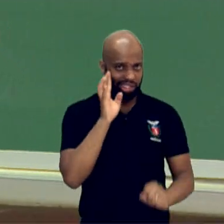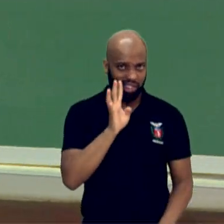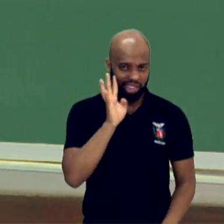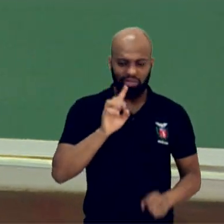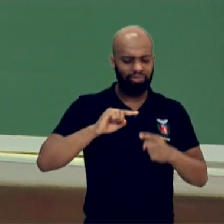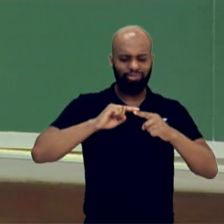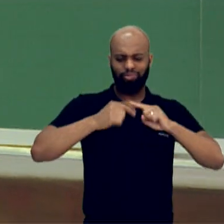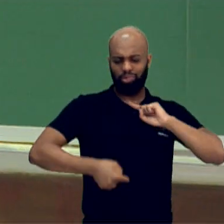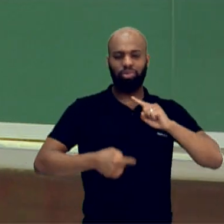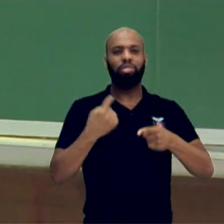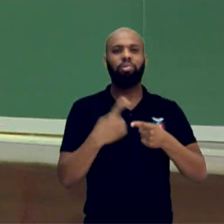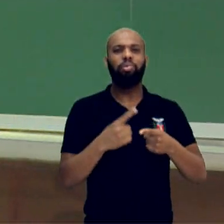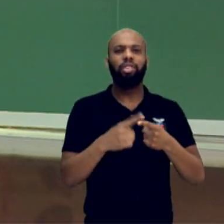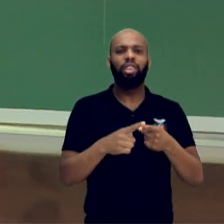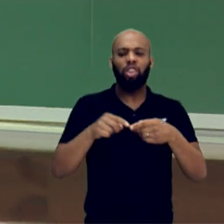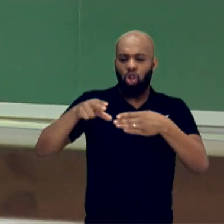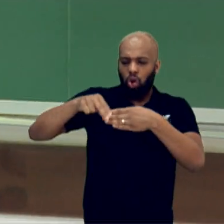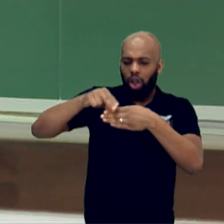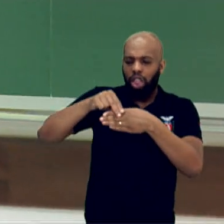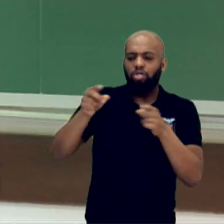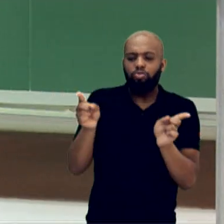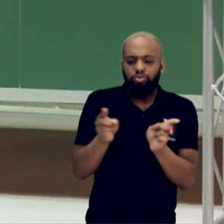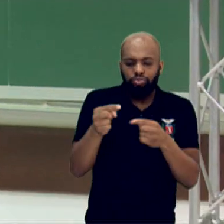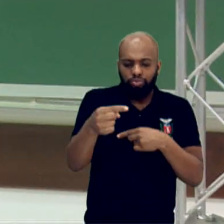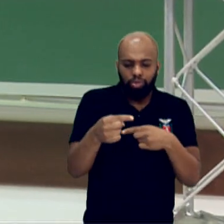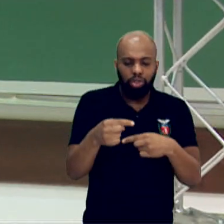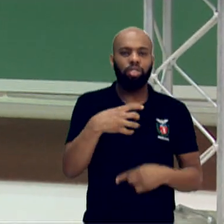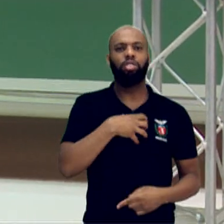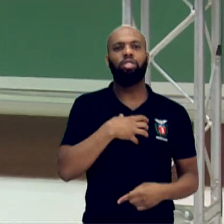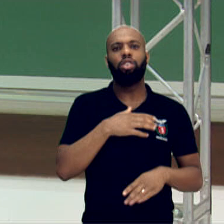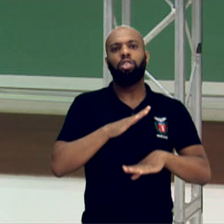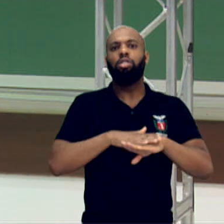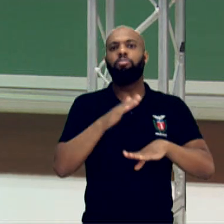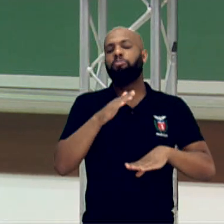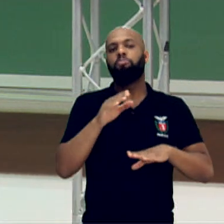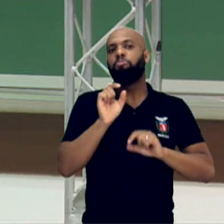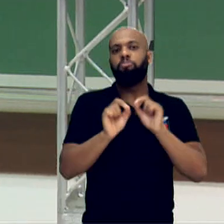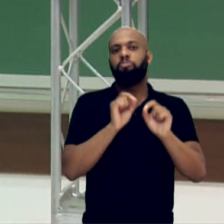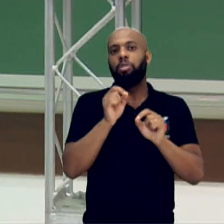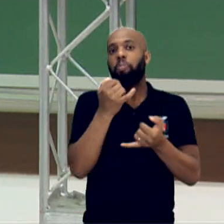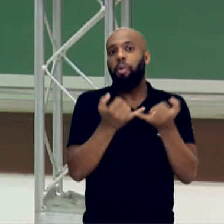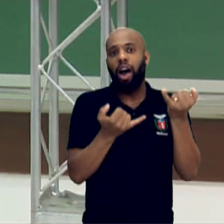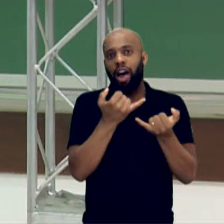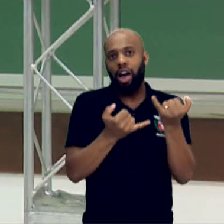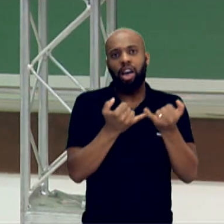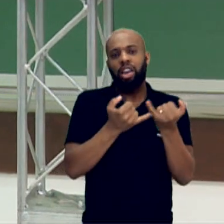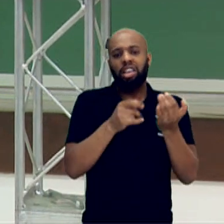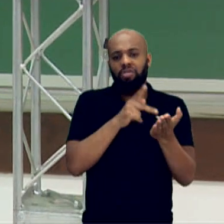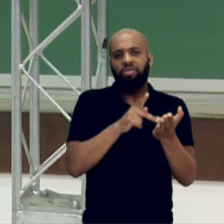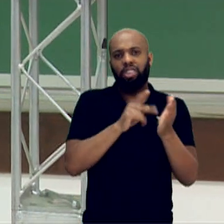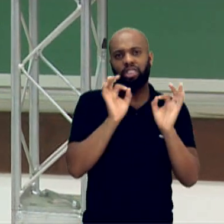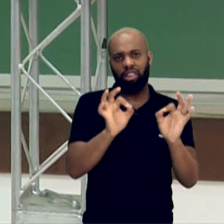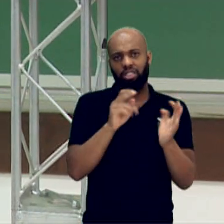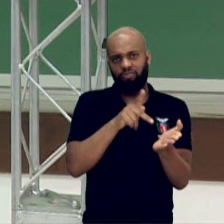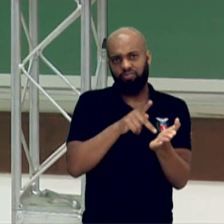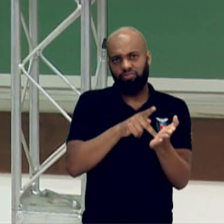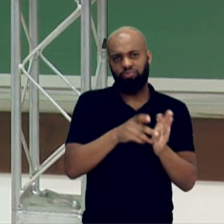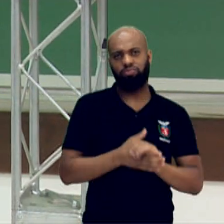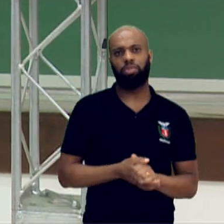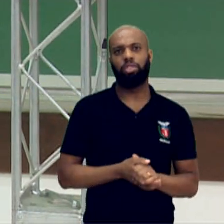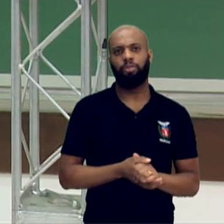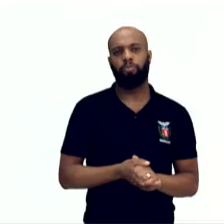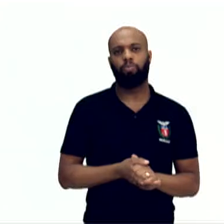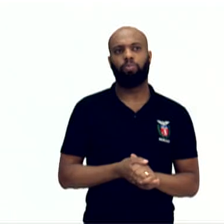não. Eu acho que ele é um livretinho, dá para fazer de uma maneira o mais parecido possível com o original. Não é